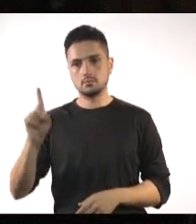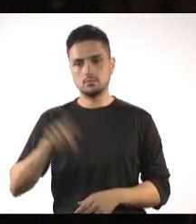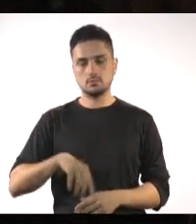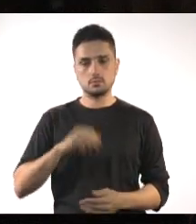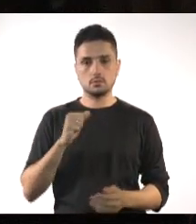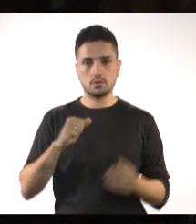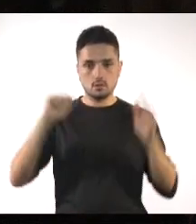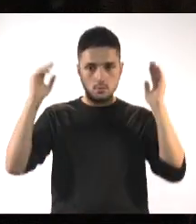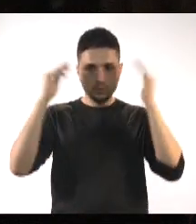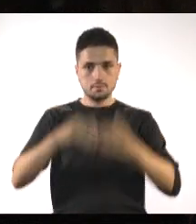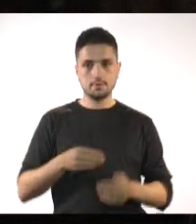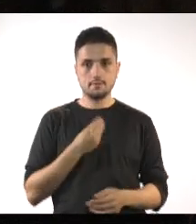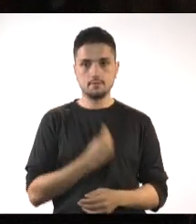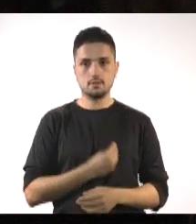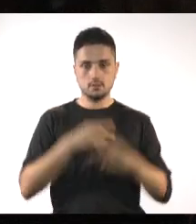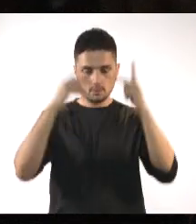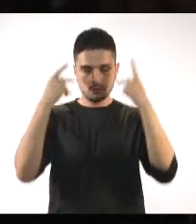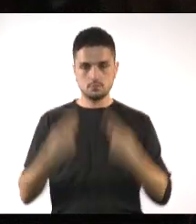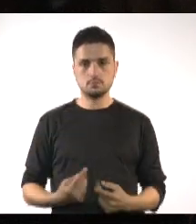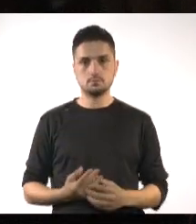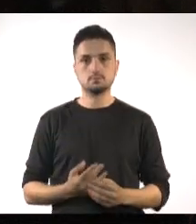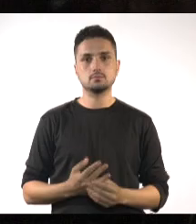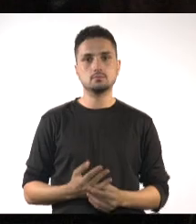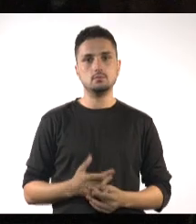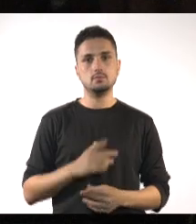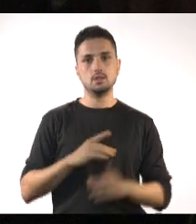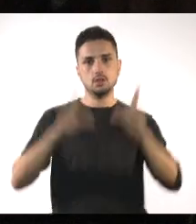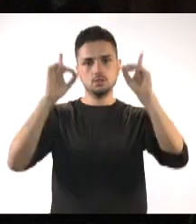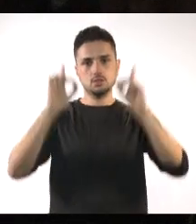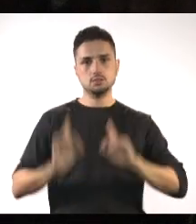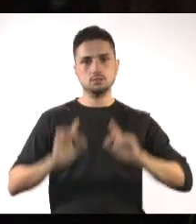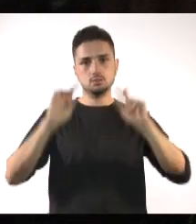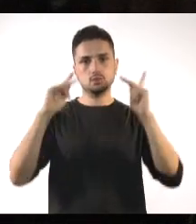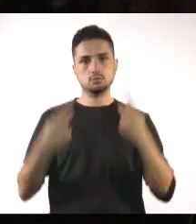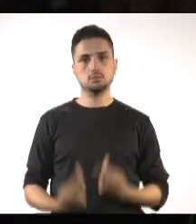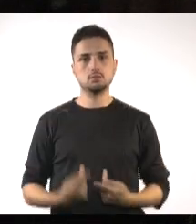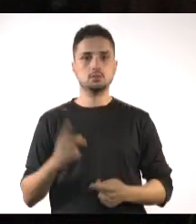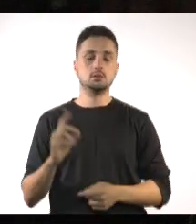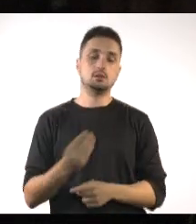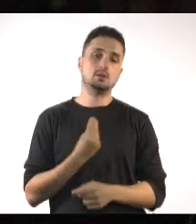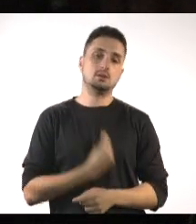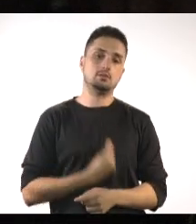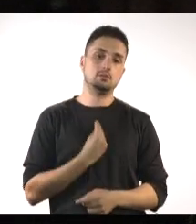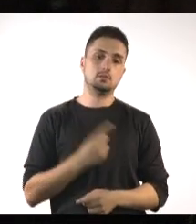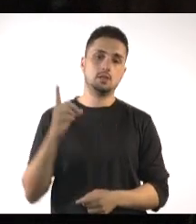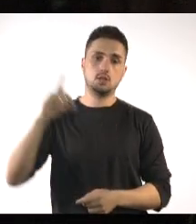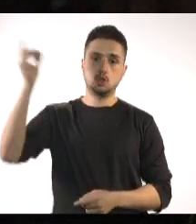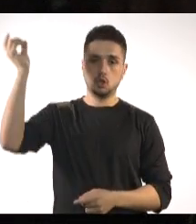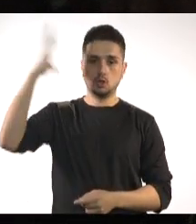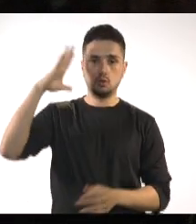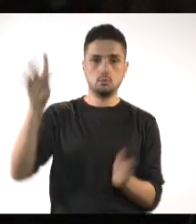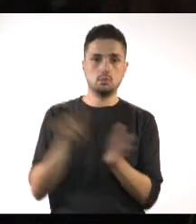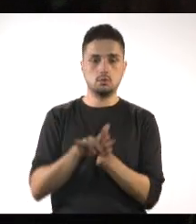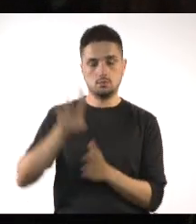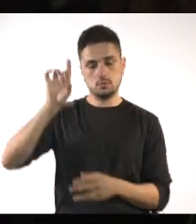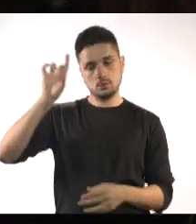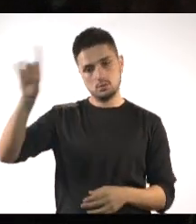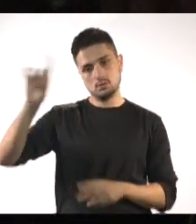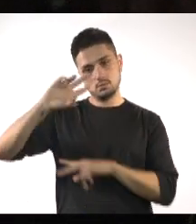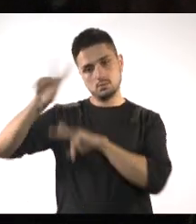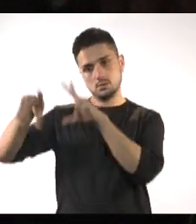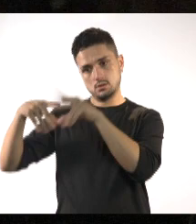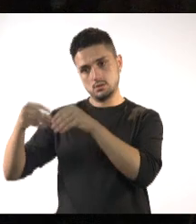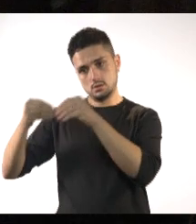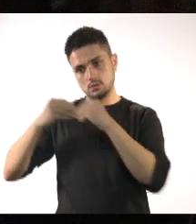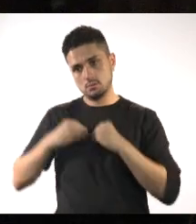vida, a vida humana, né? O princípio da dignidade da vida humana, que a vida como dom de Deus, como presente de Deus, mas que não basta a